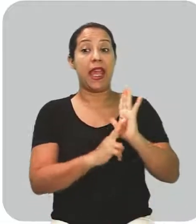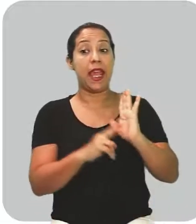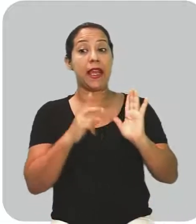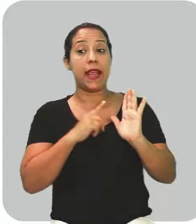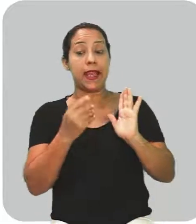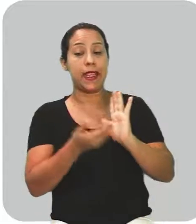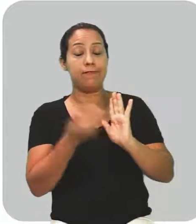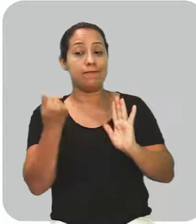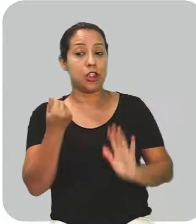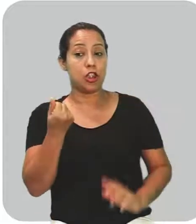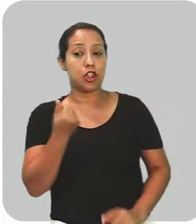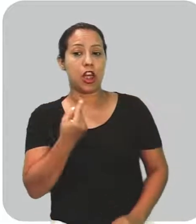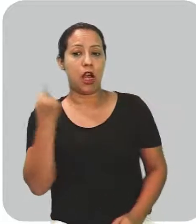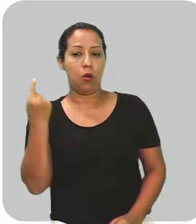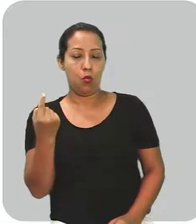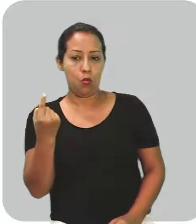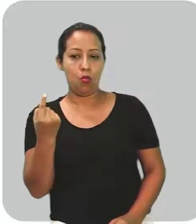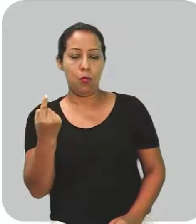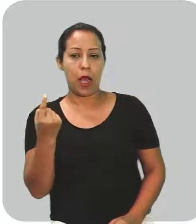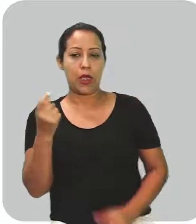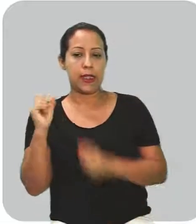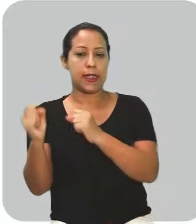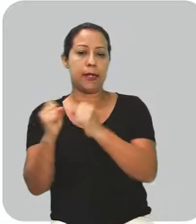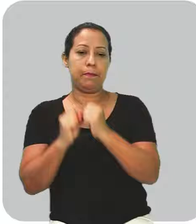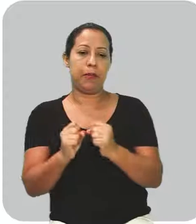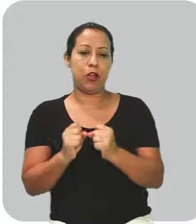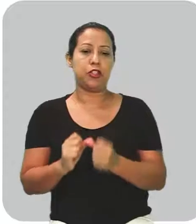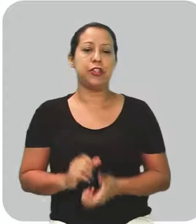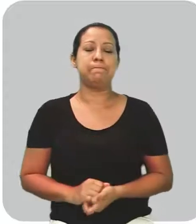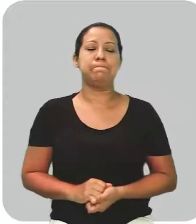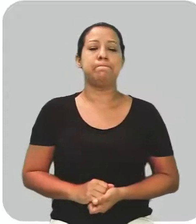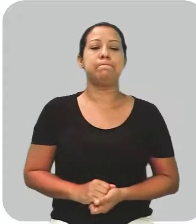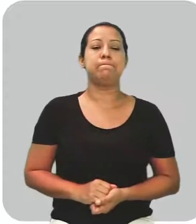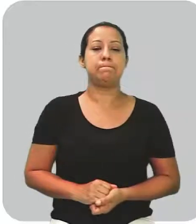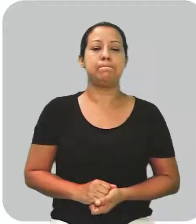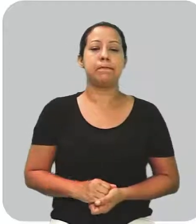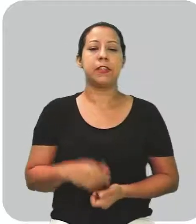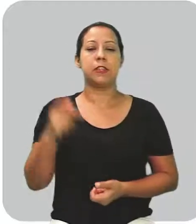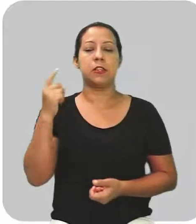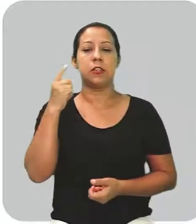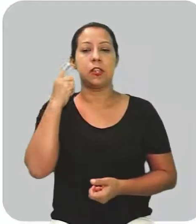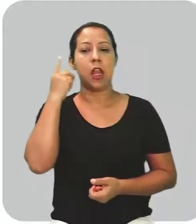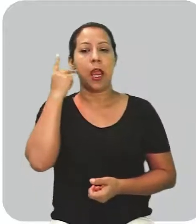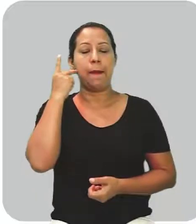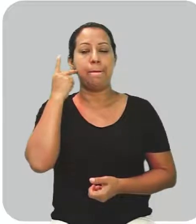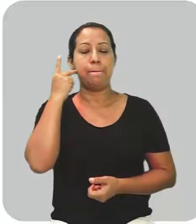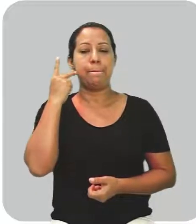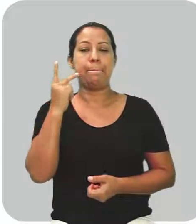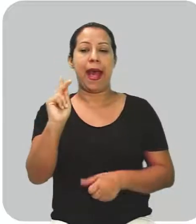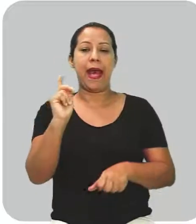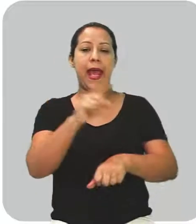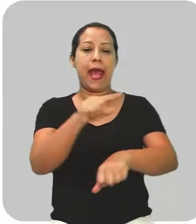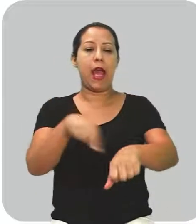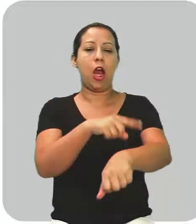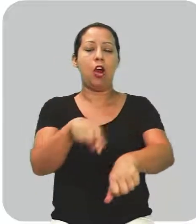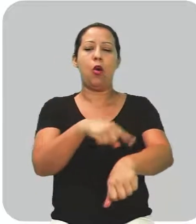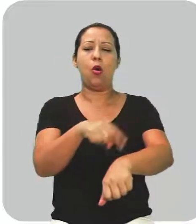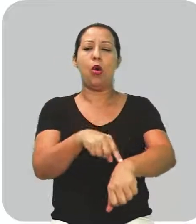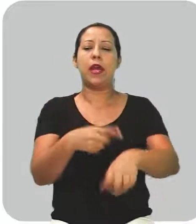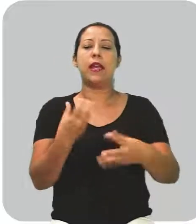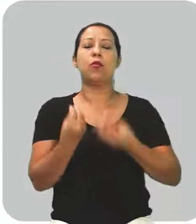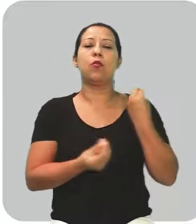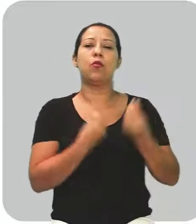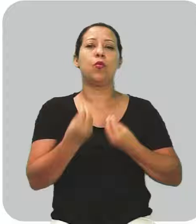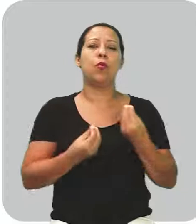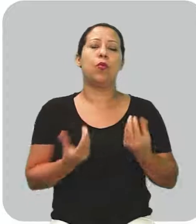sim. Vamos usar a crase, exceto para horários, tá? E como é isso? Quando